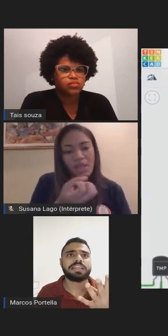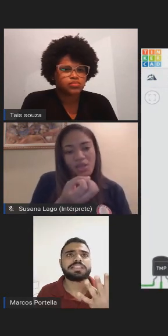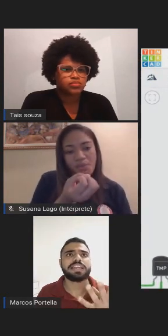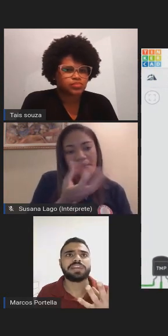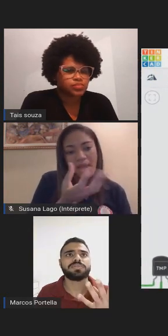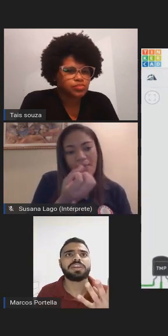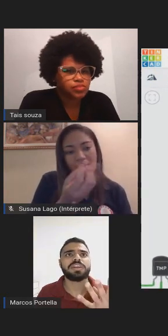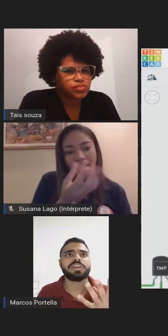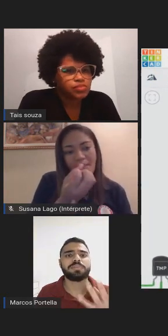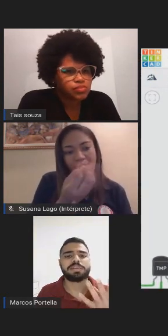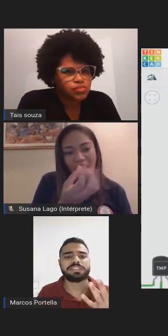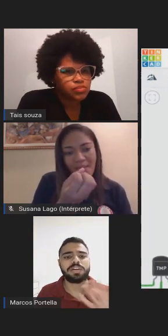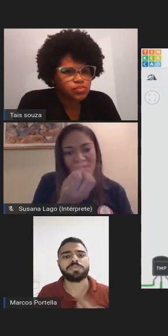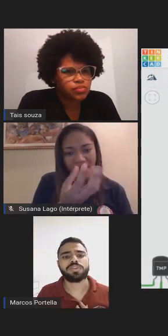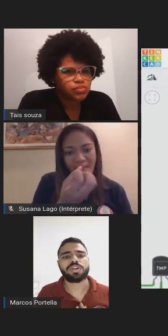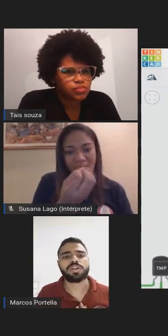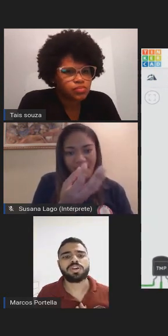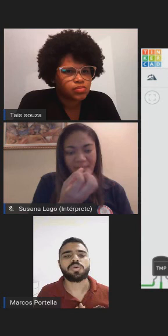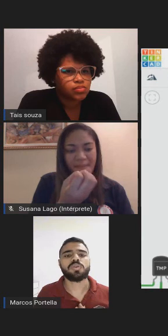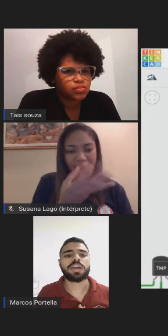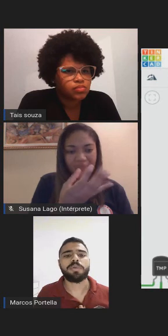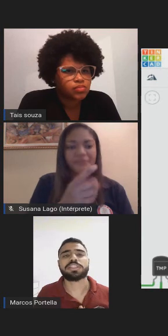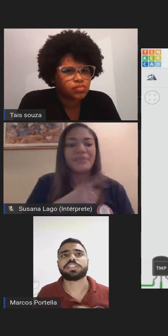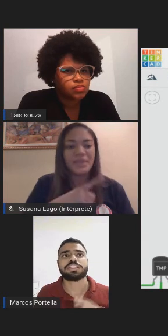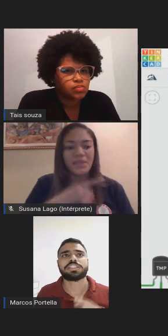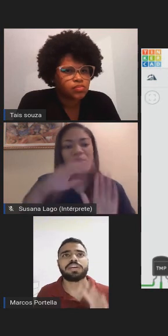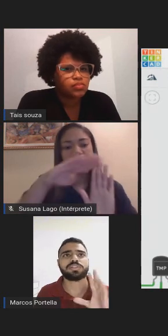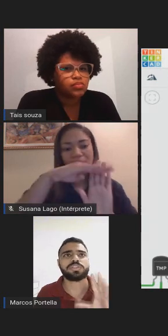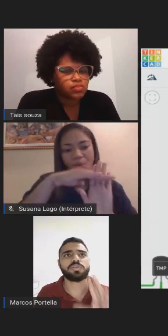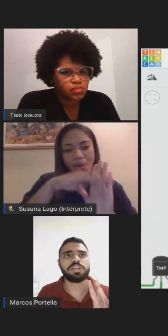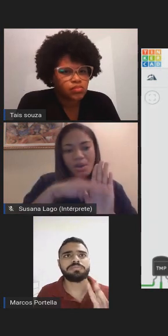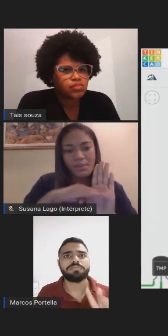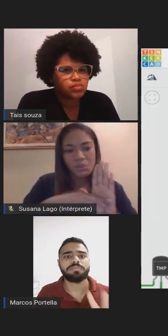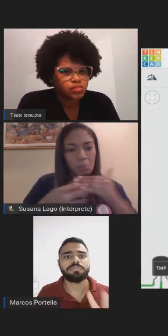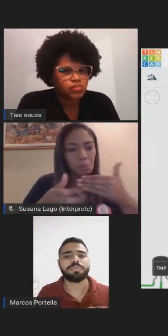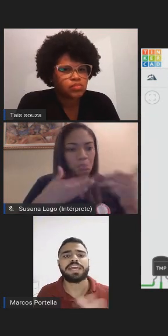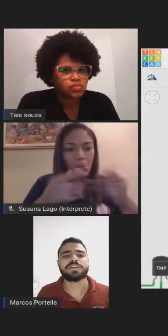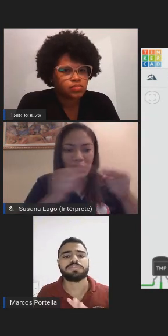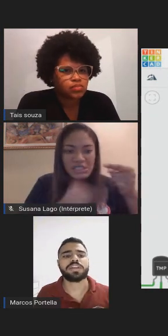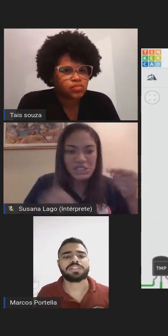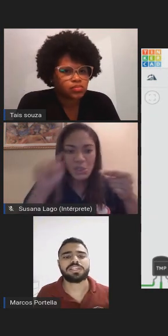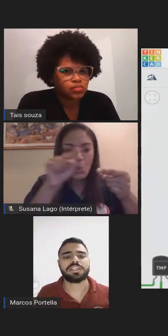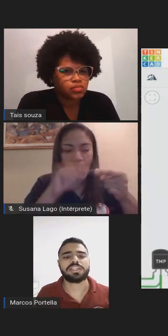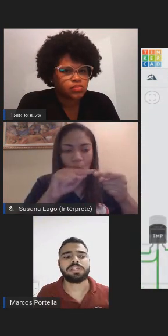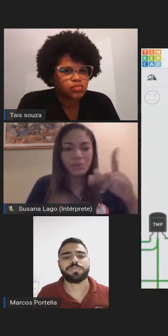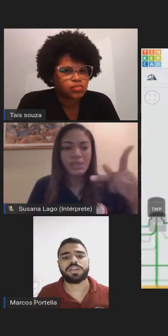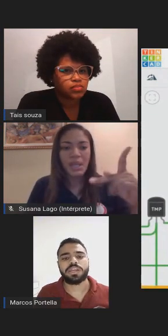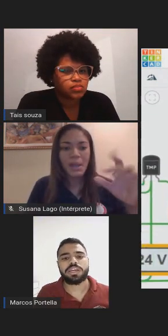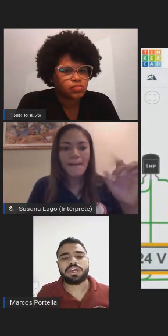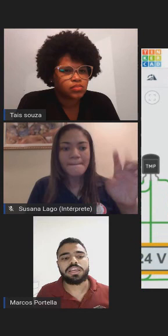blink ensinado em programação, com qualquer porta digital à sua escolha, nessa configuração